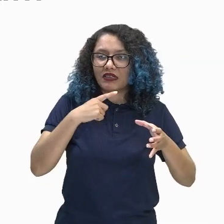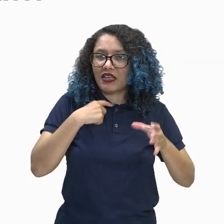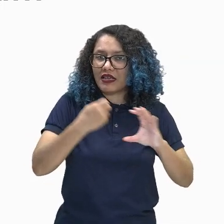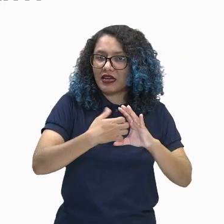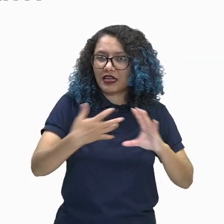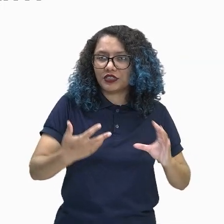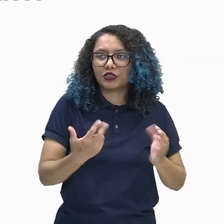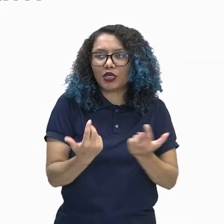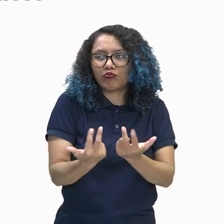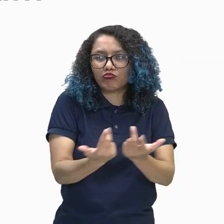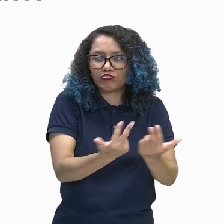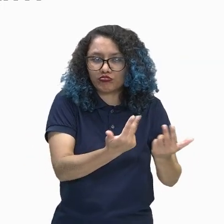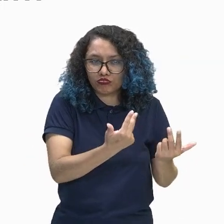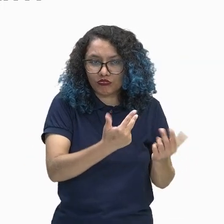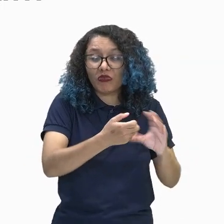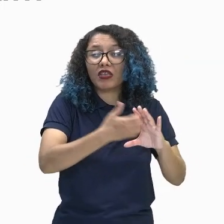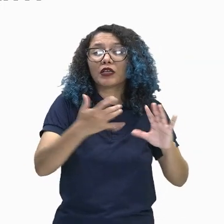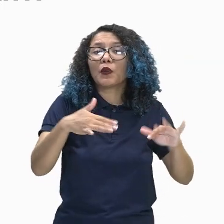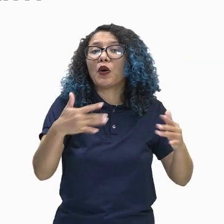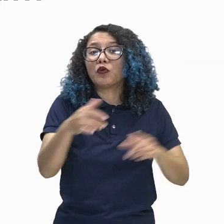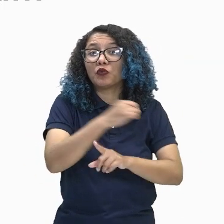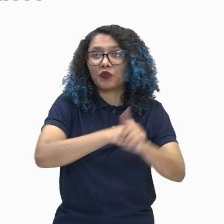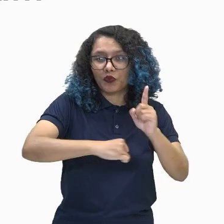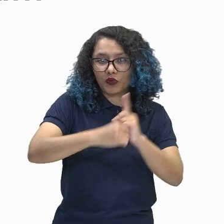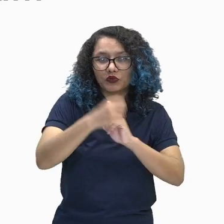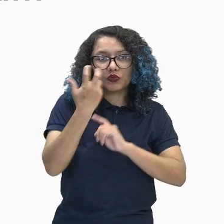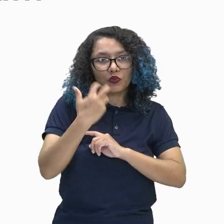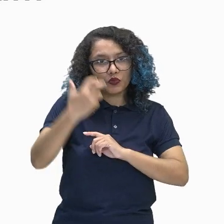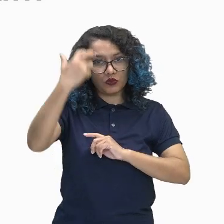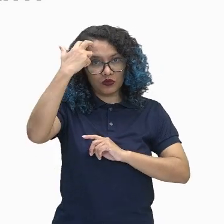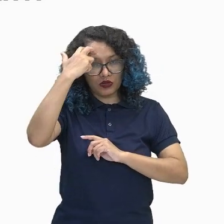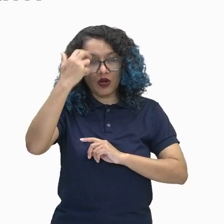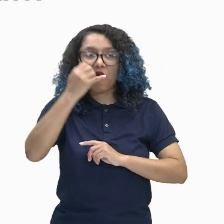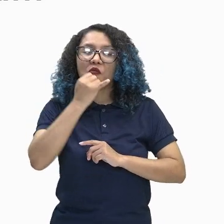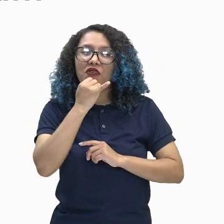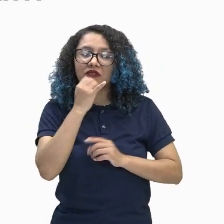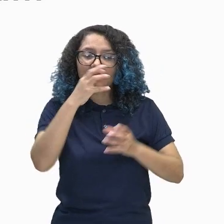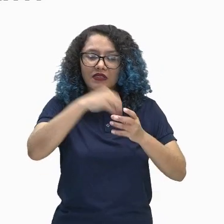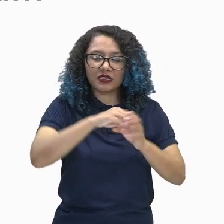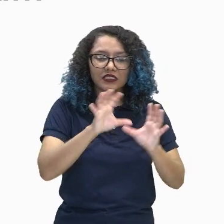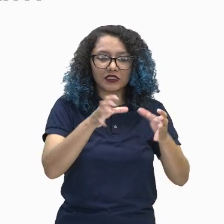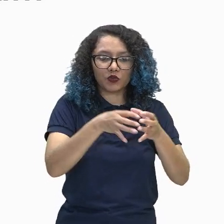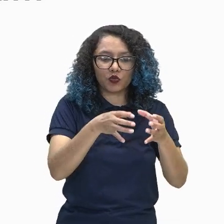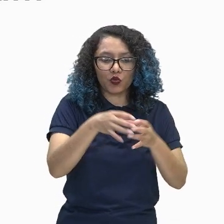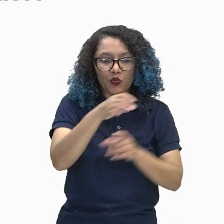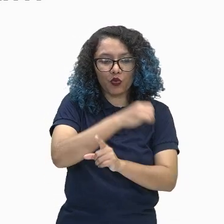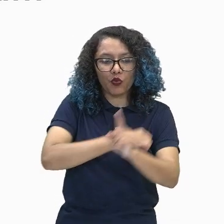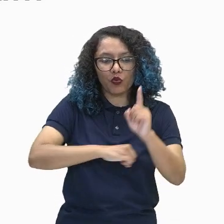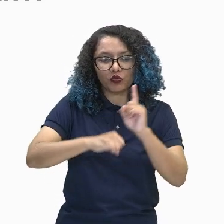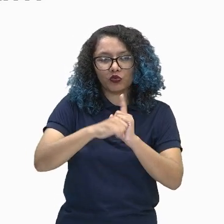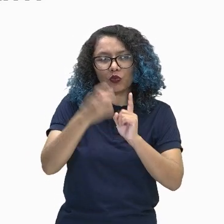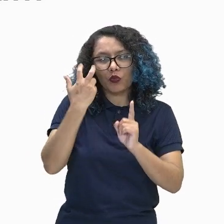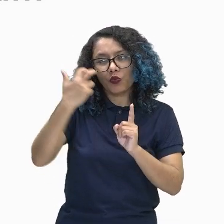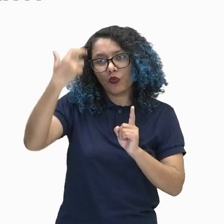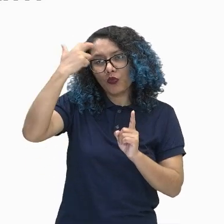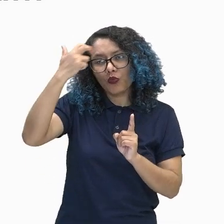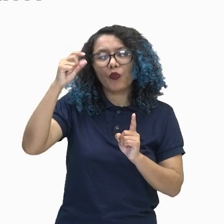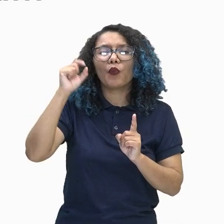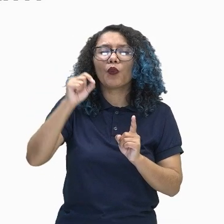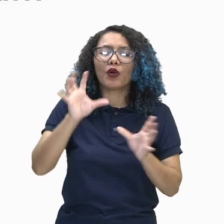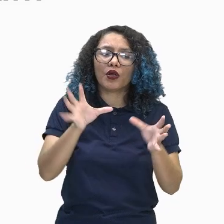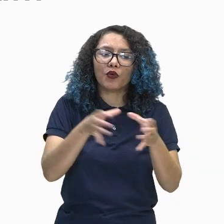mesmas características socioculturais. Então, observe que aí dentro desse sociocultural estará a